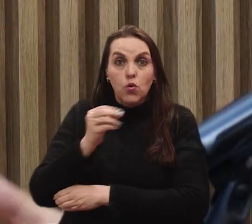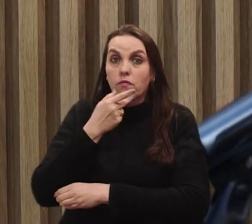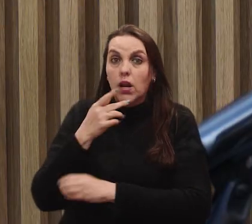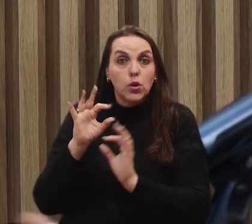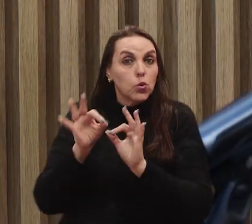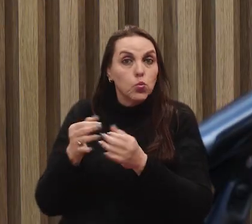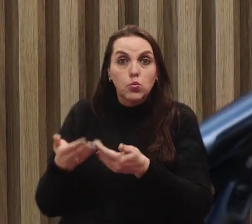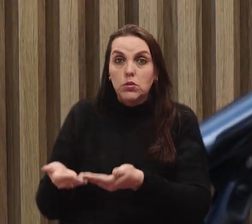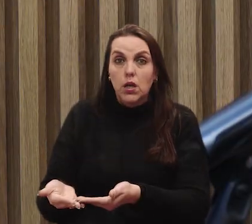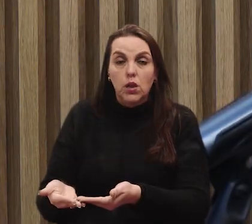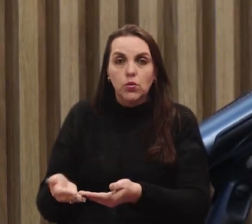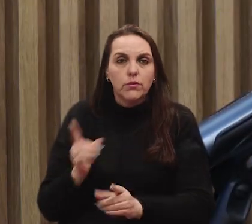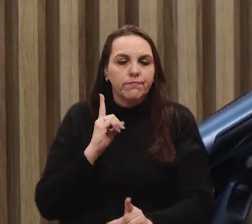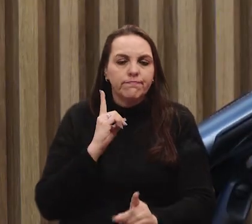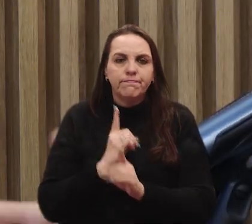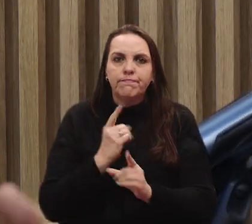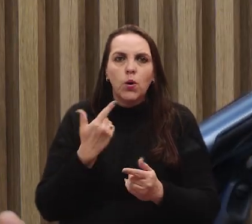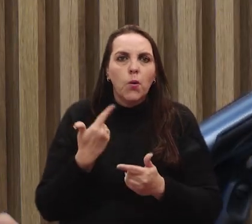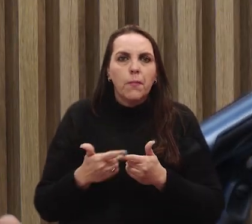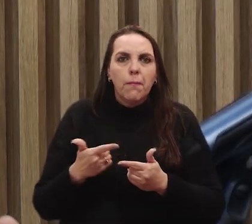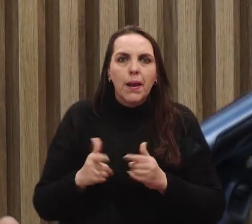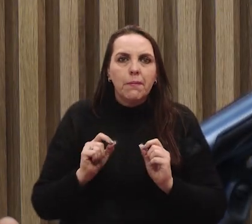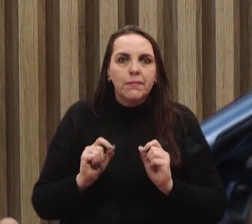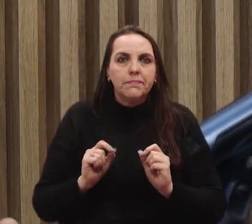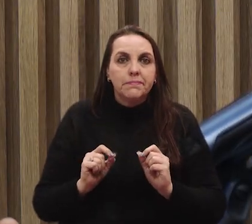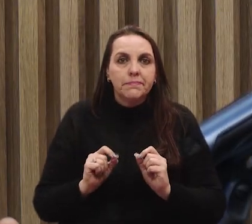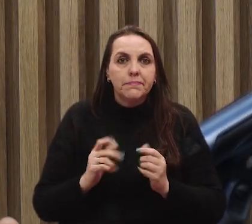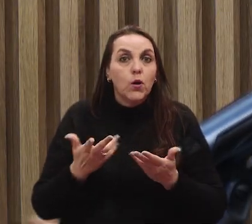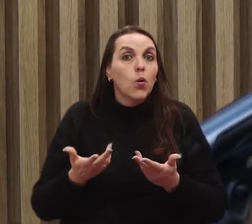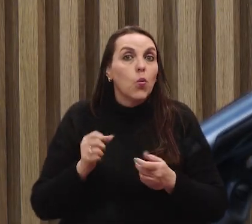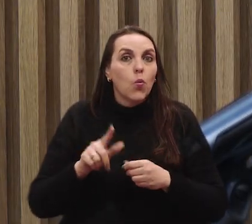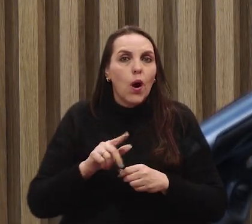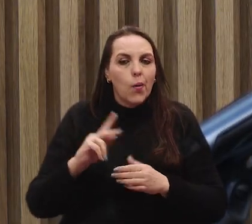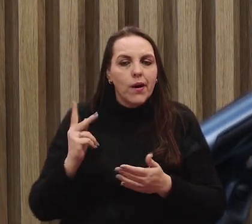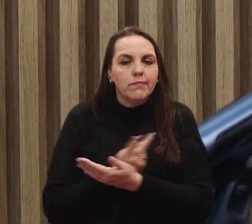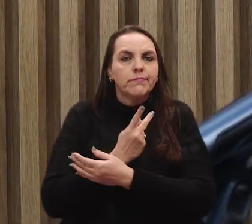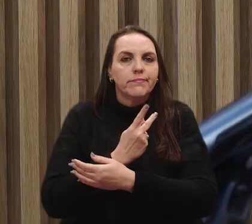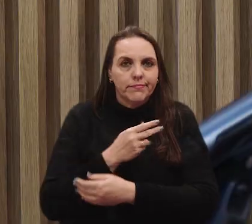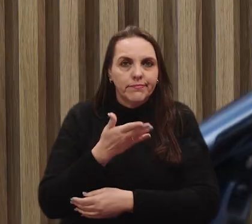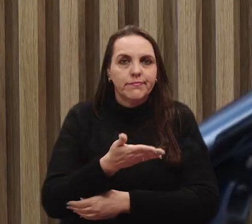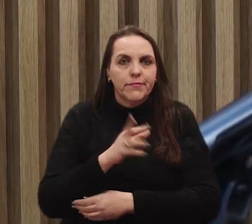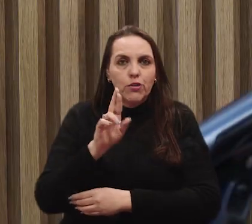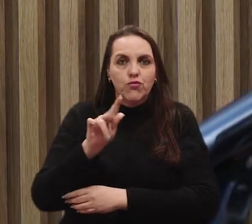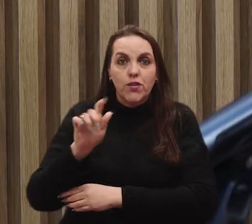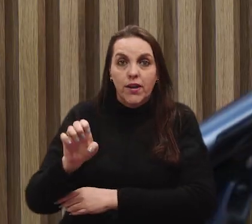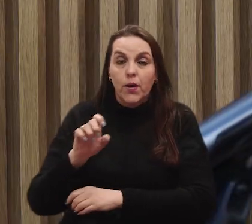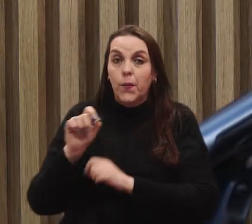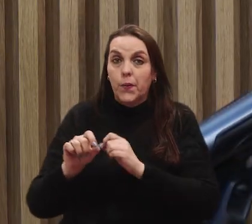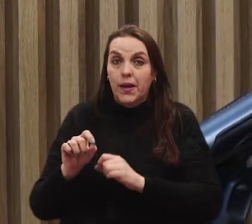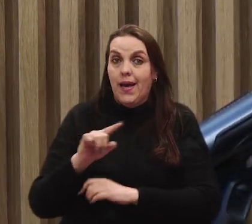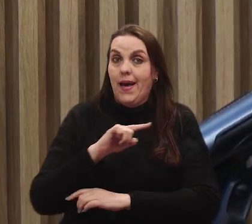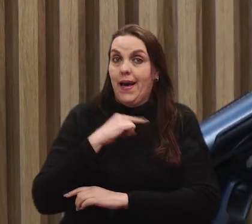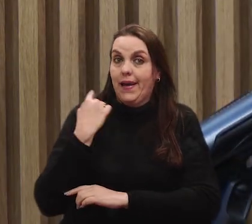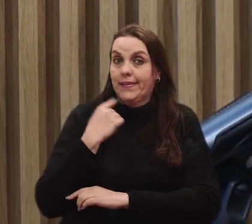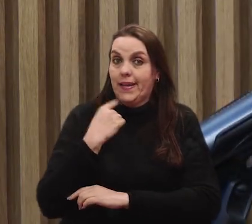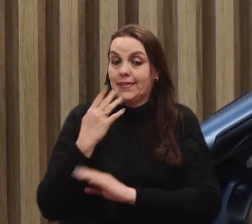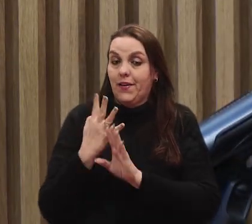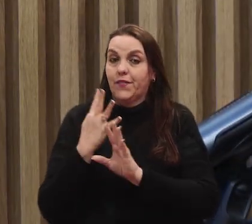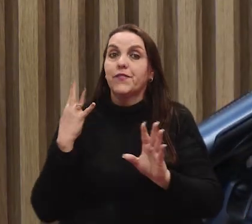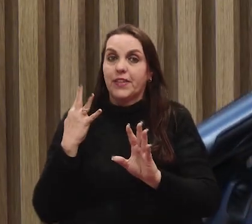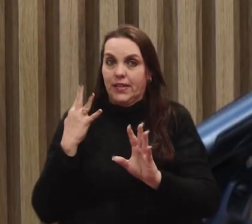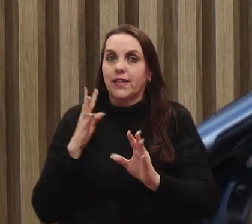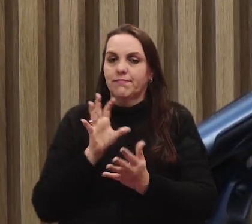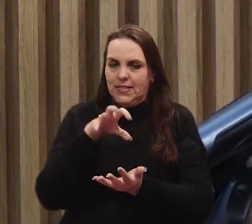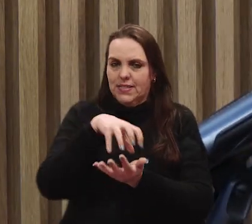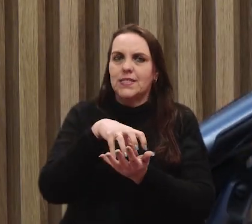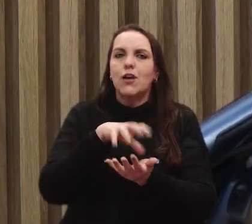tudo certo. Então, nós não encontramos qual é a infração que eles estão cometendo. A infração que eles estão cometendo é o atraso nas filas lá na